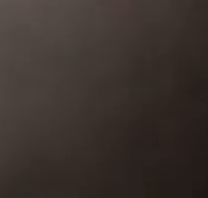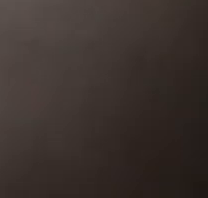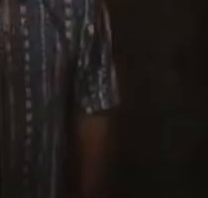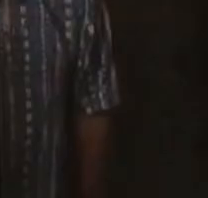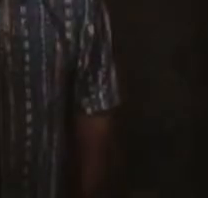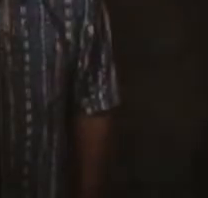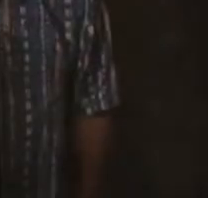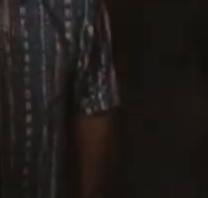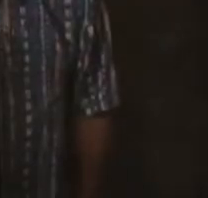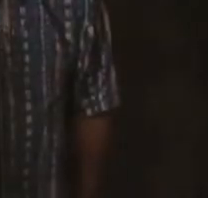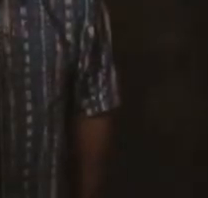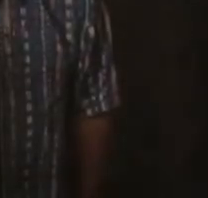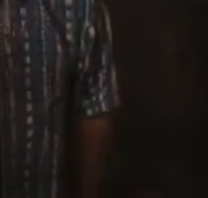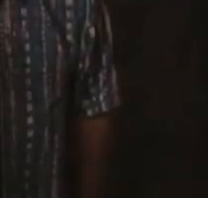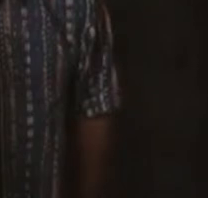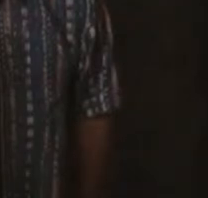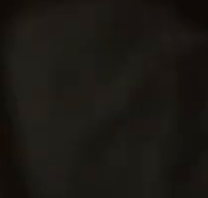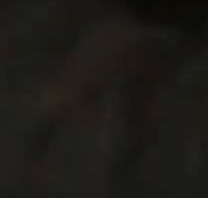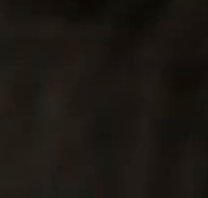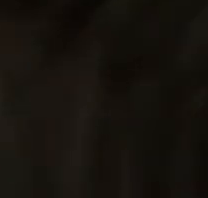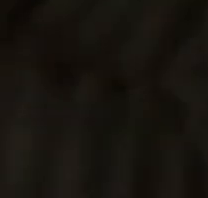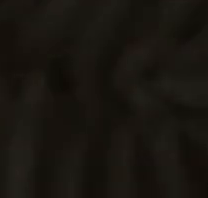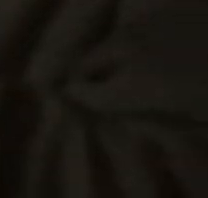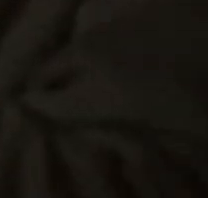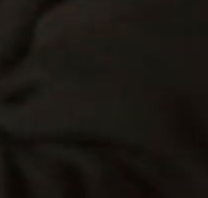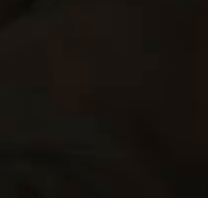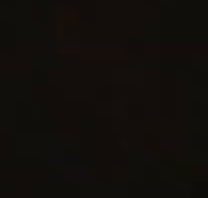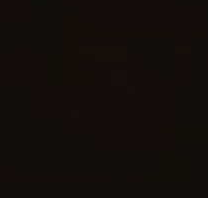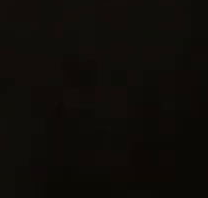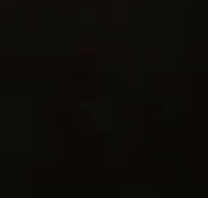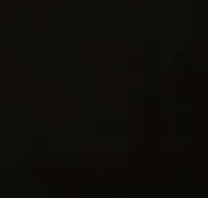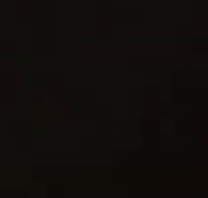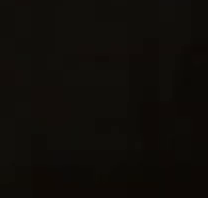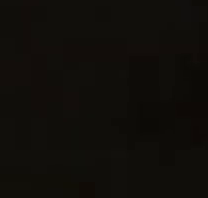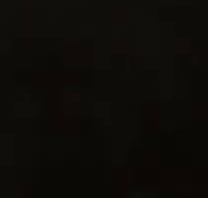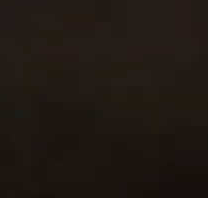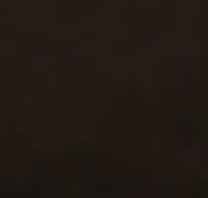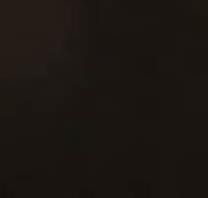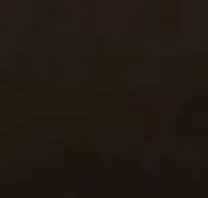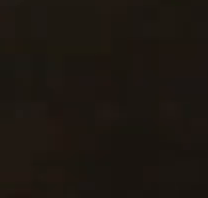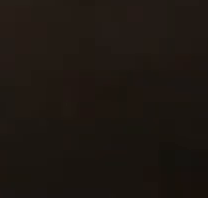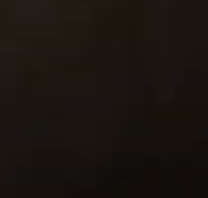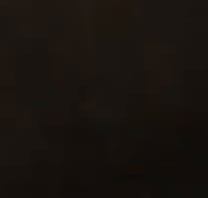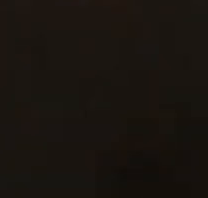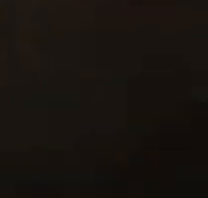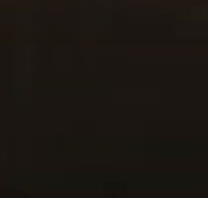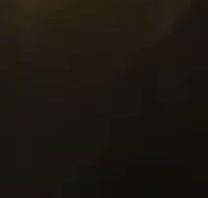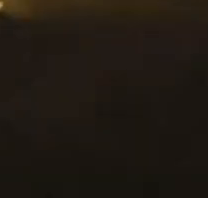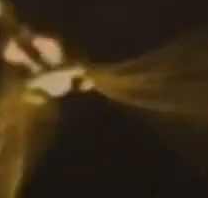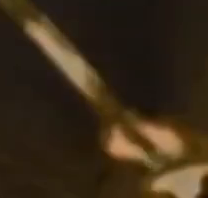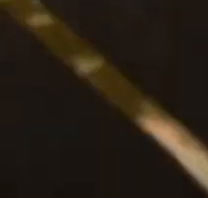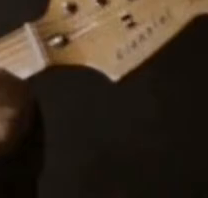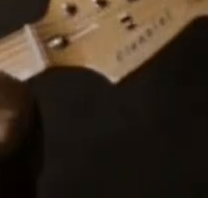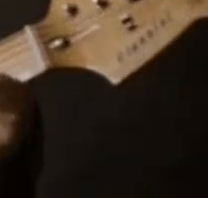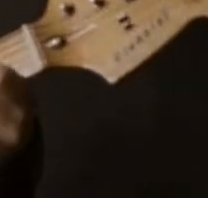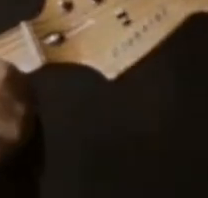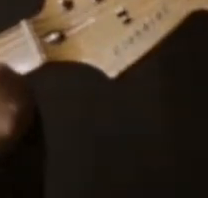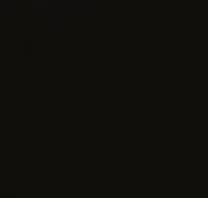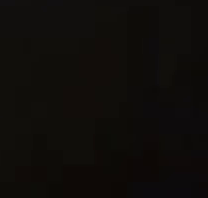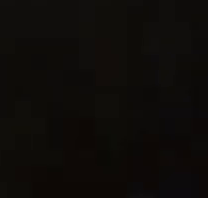Manter em pé, resta não basta, já quase todo ouro verde se